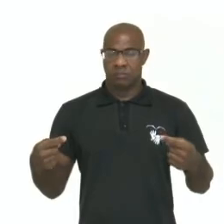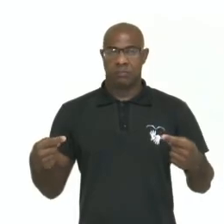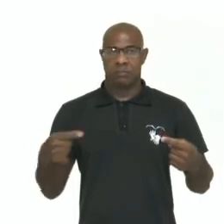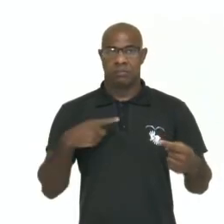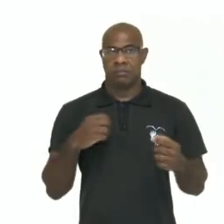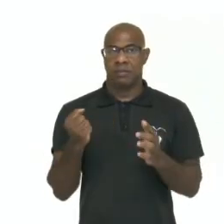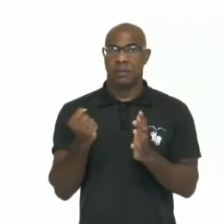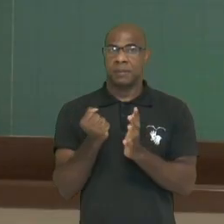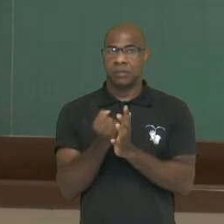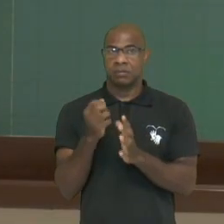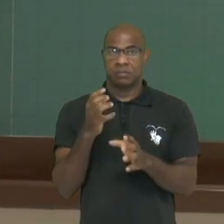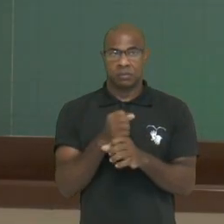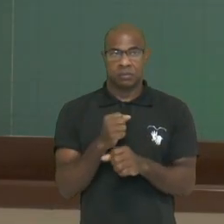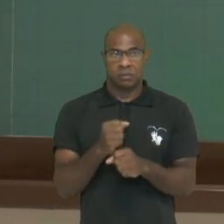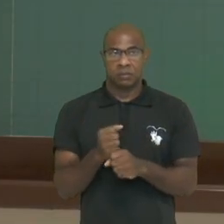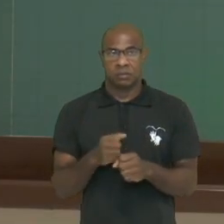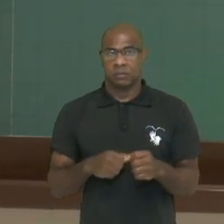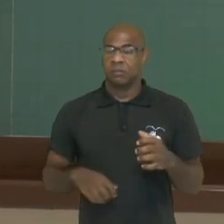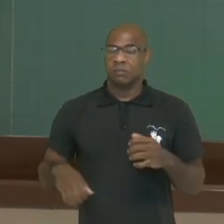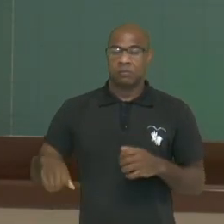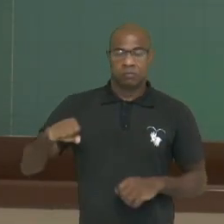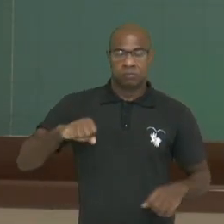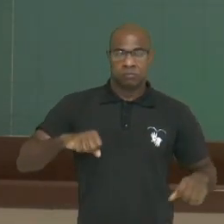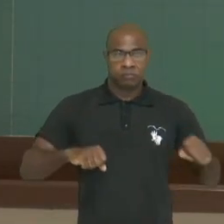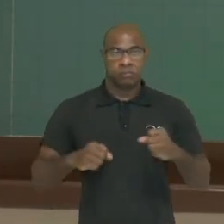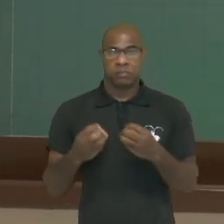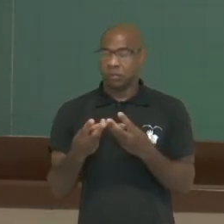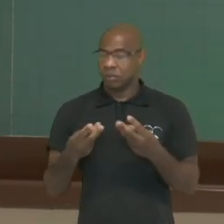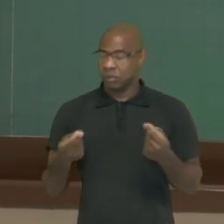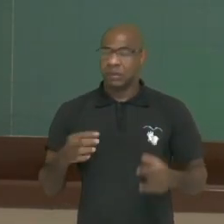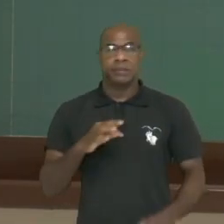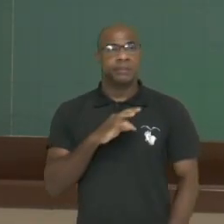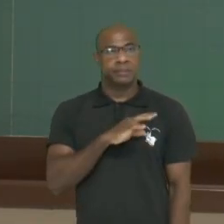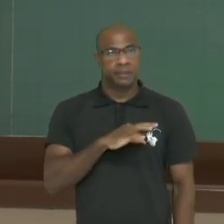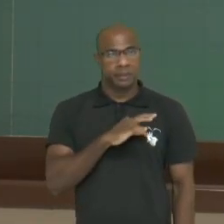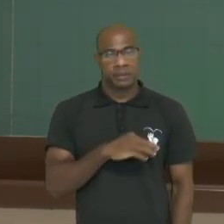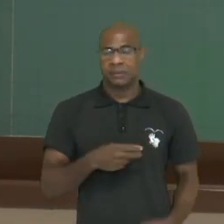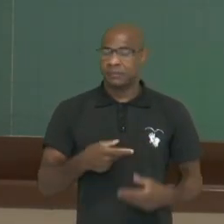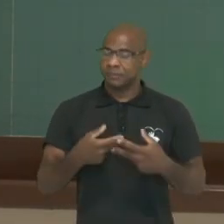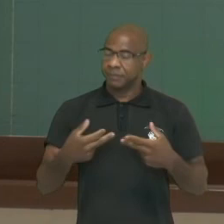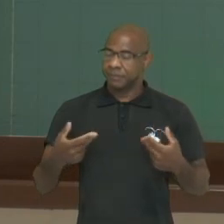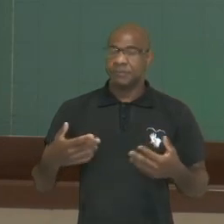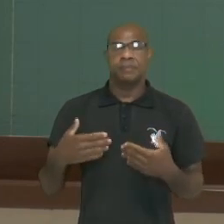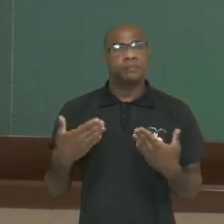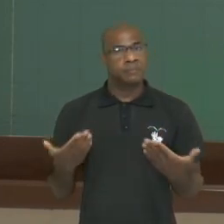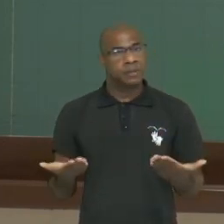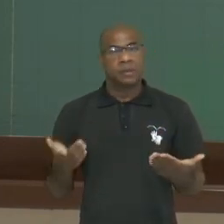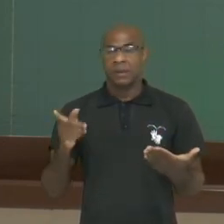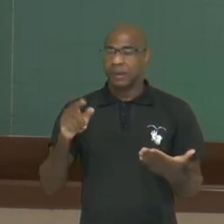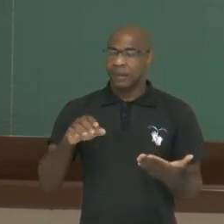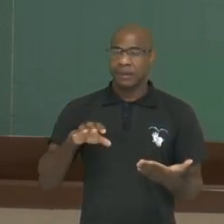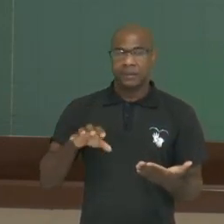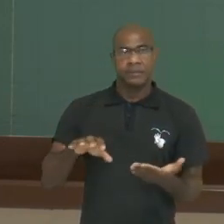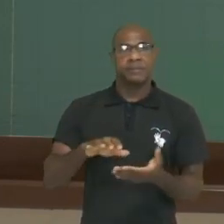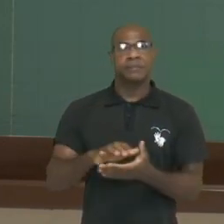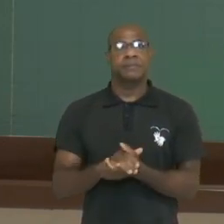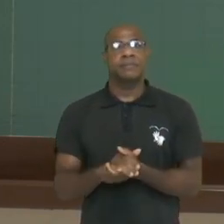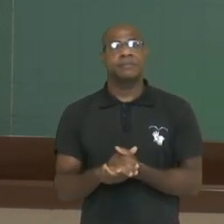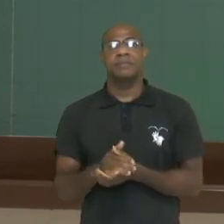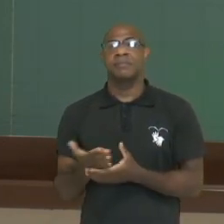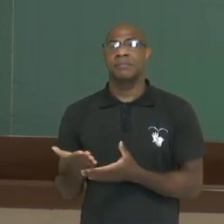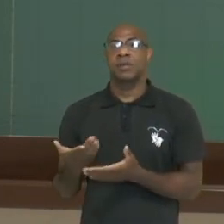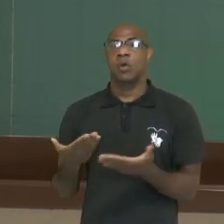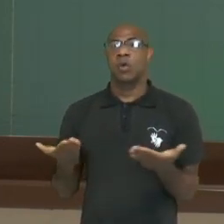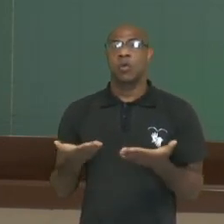com golpes limpos, potentes e de qualidade técnica. Então, pessoal, é isso, Foi o que a